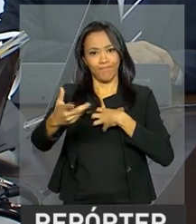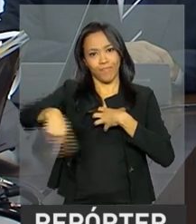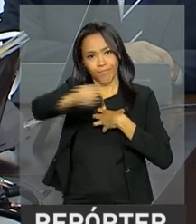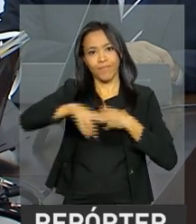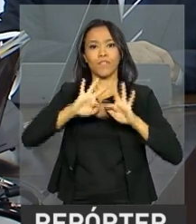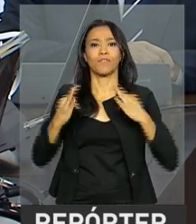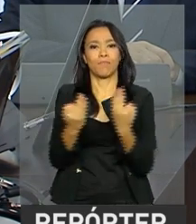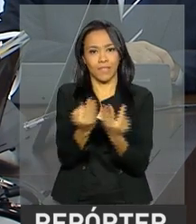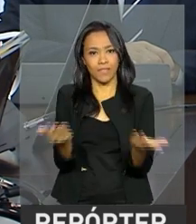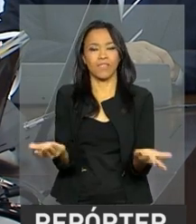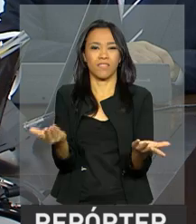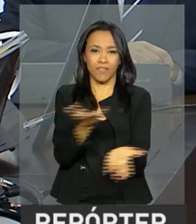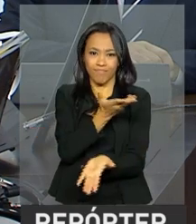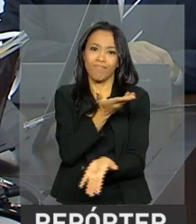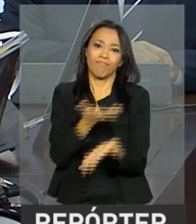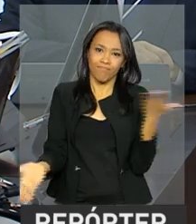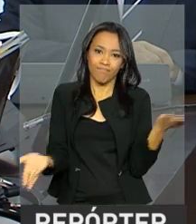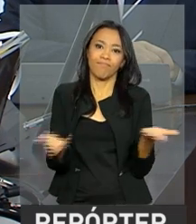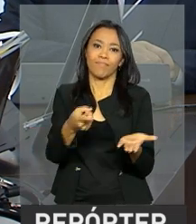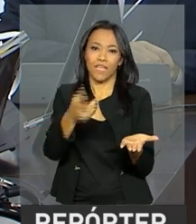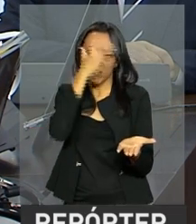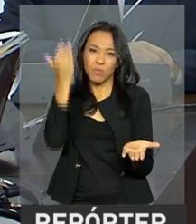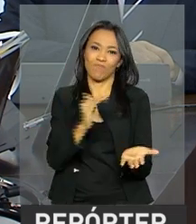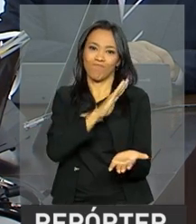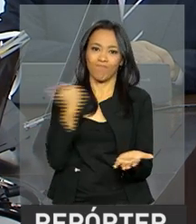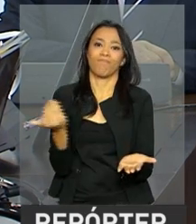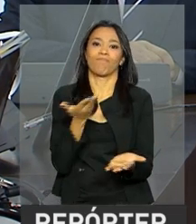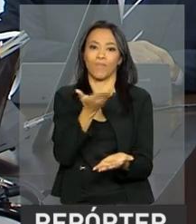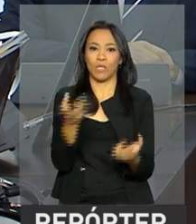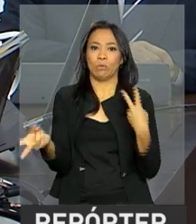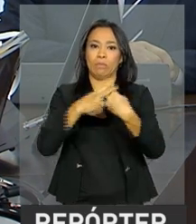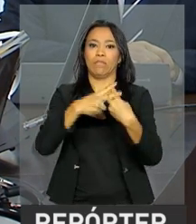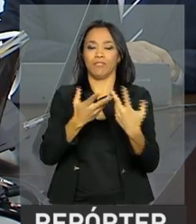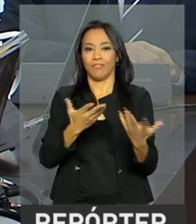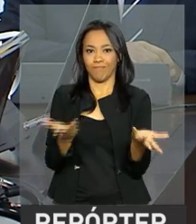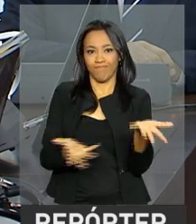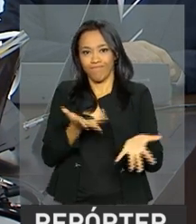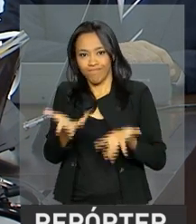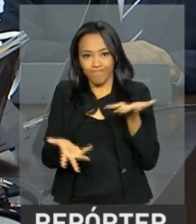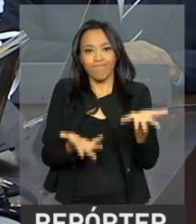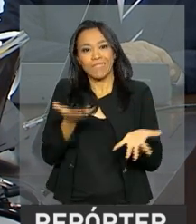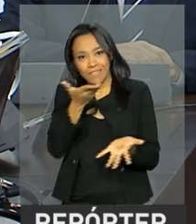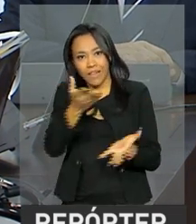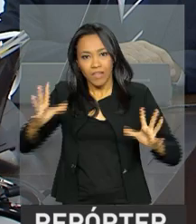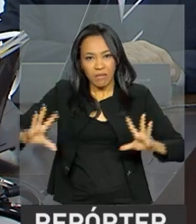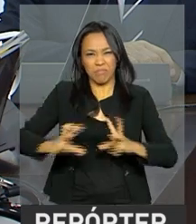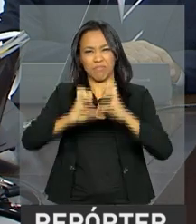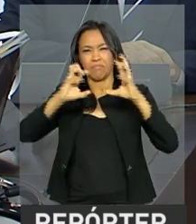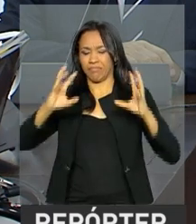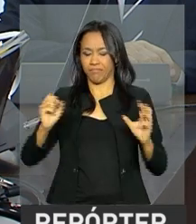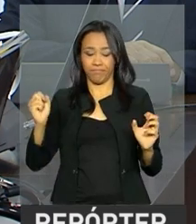eh que tiveram seus presos vitimados naquele acidente